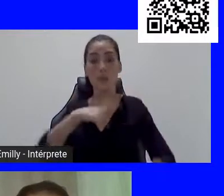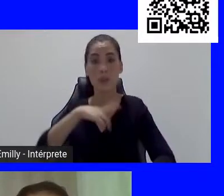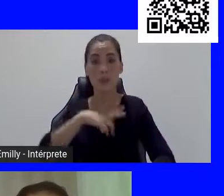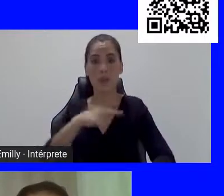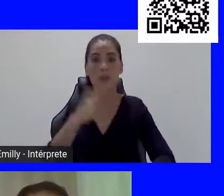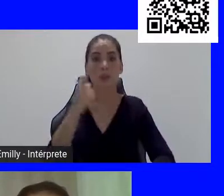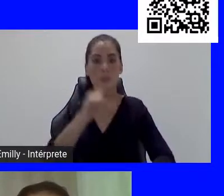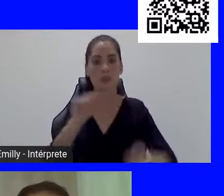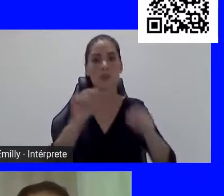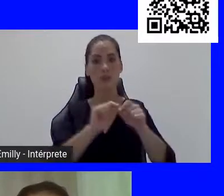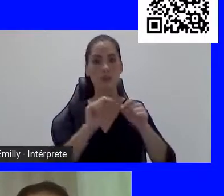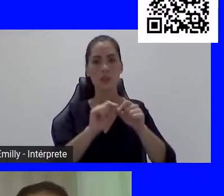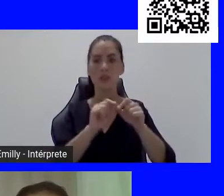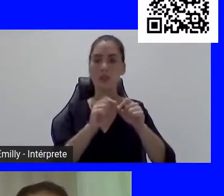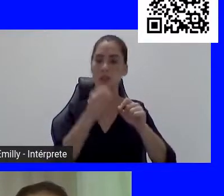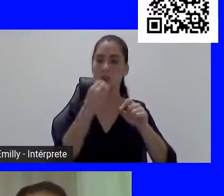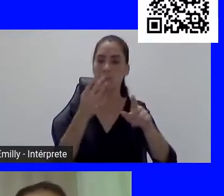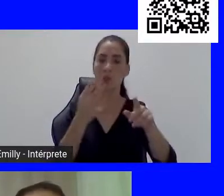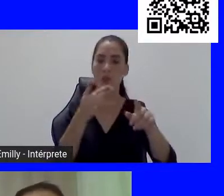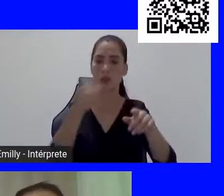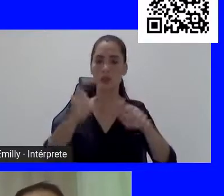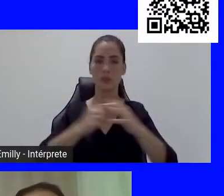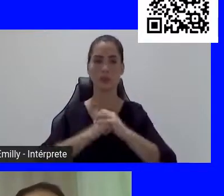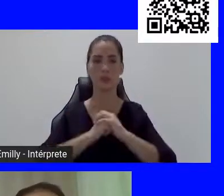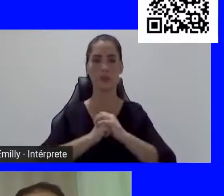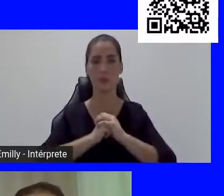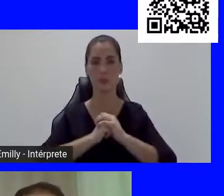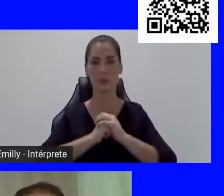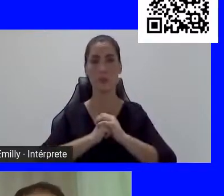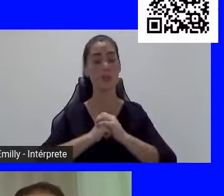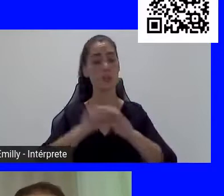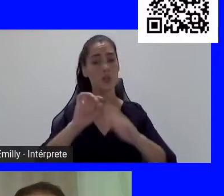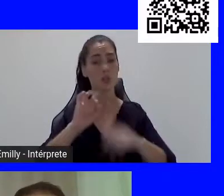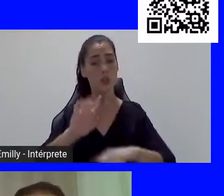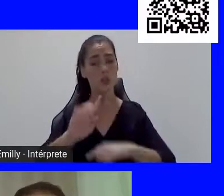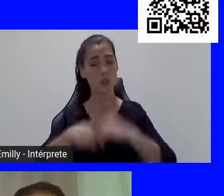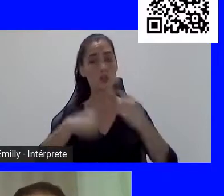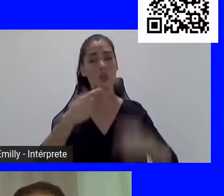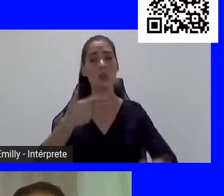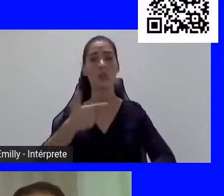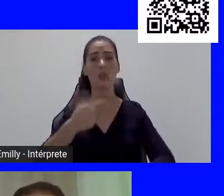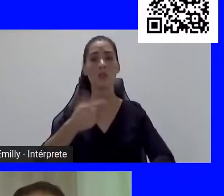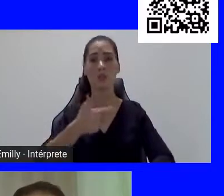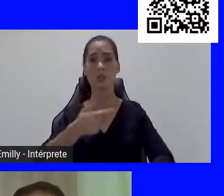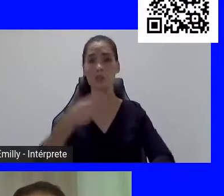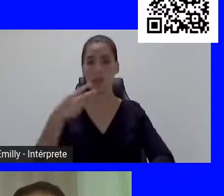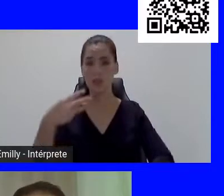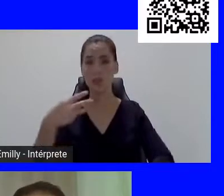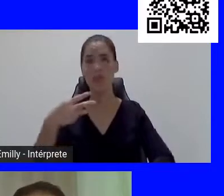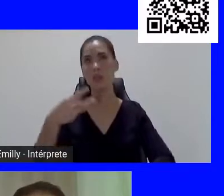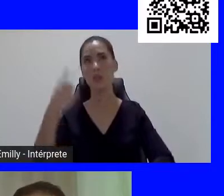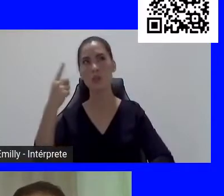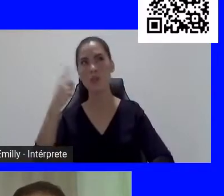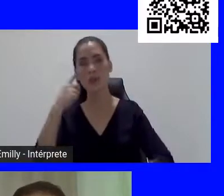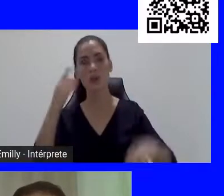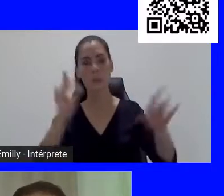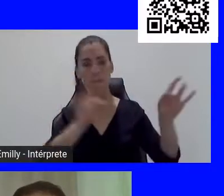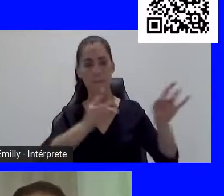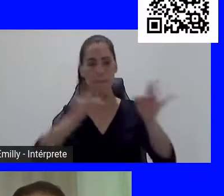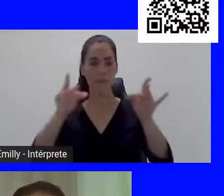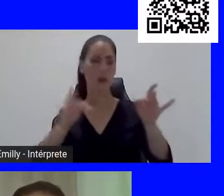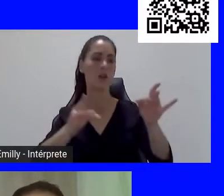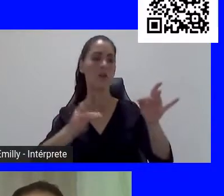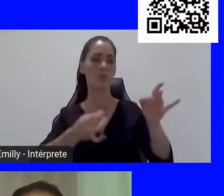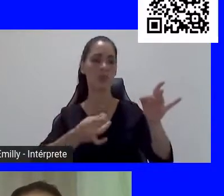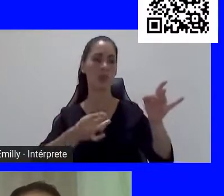analisado caso a caso, e só quando, obviamente, a partir de 2023, nós tivermos o orçamento na mão, o controle da realidade, e vermos como é